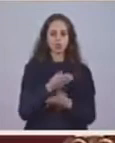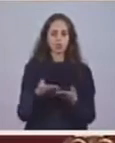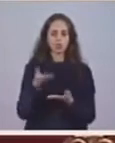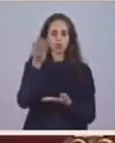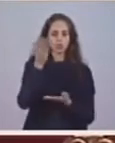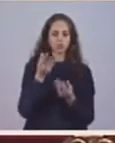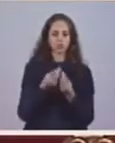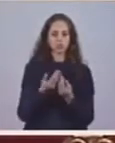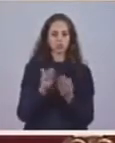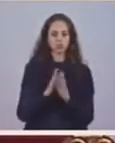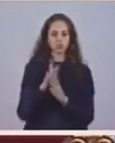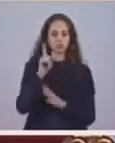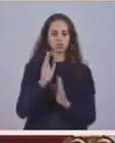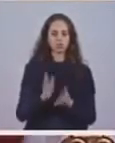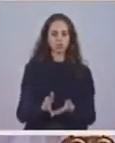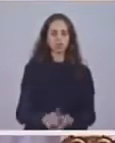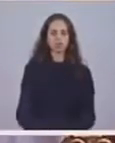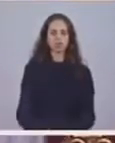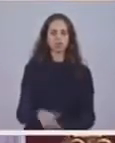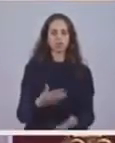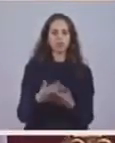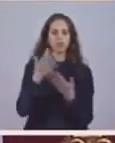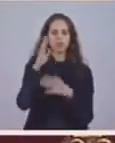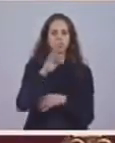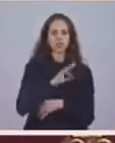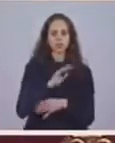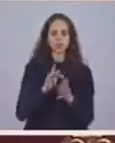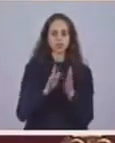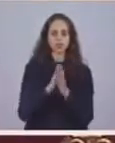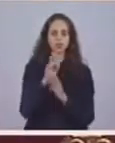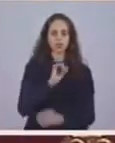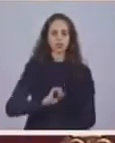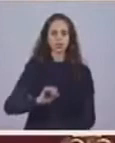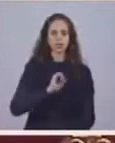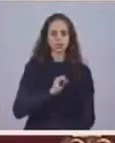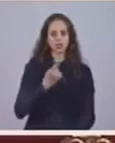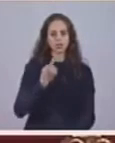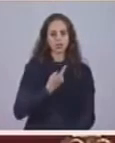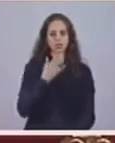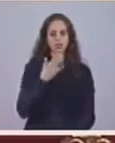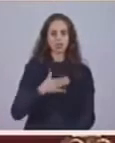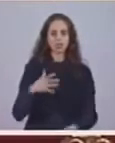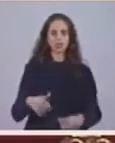alto. O nosso coração está em Deus. Demos graças ao Senhor nosso Deus. É nosso dever e a nossa